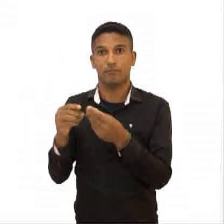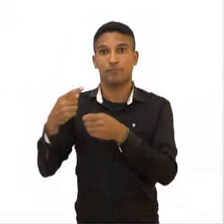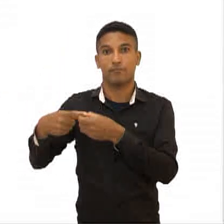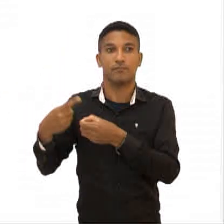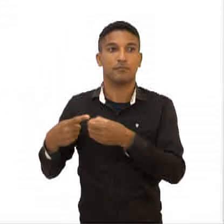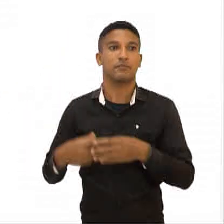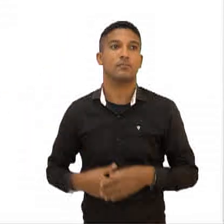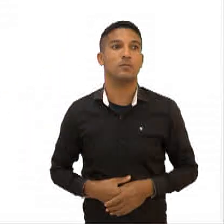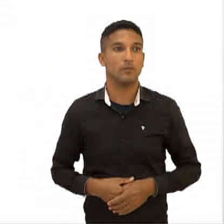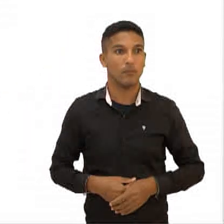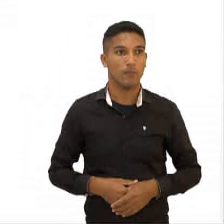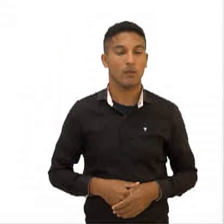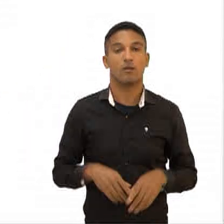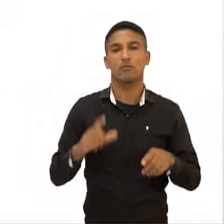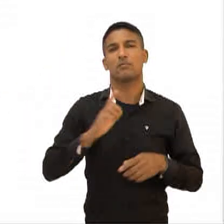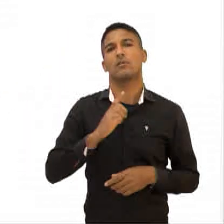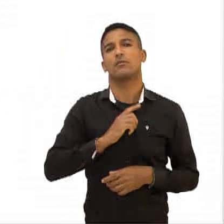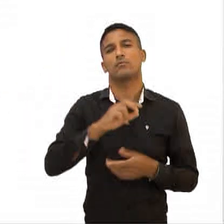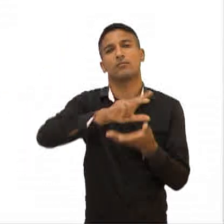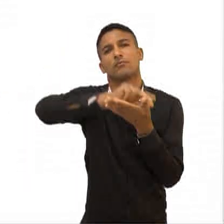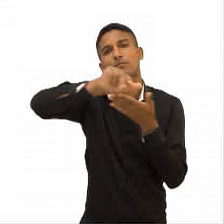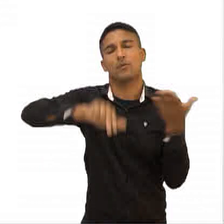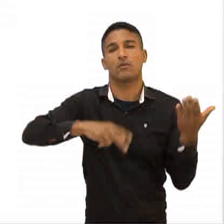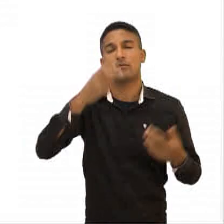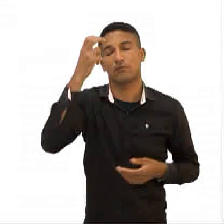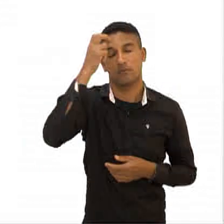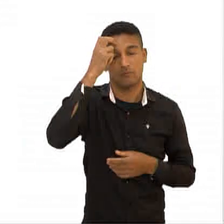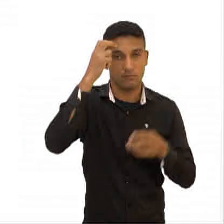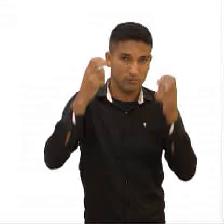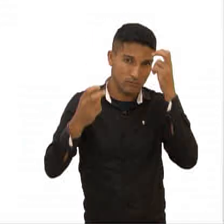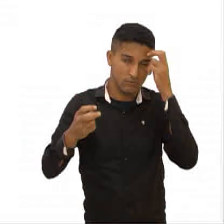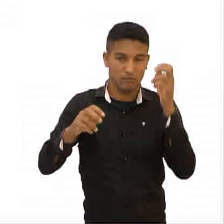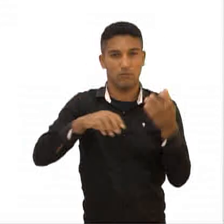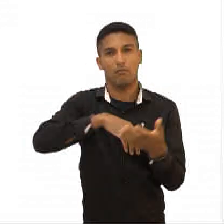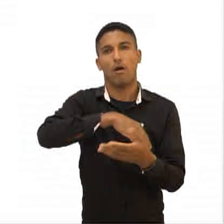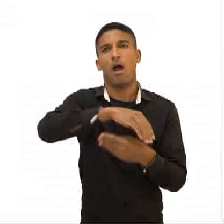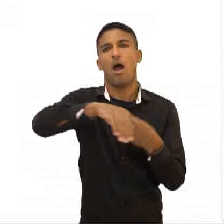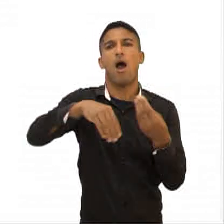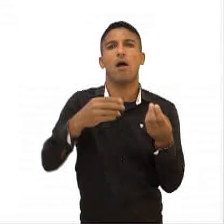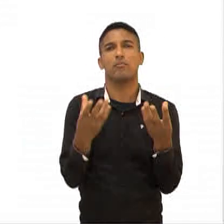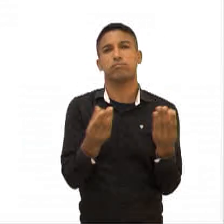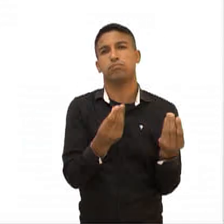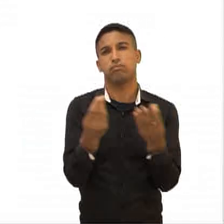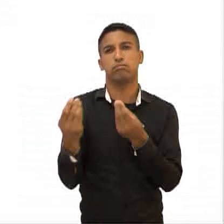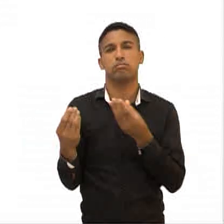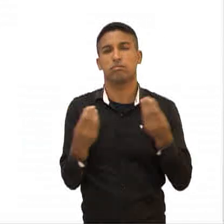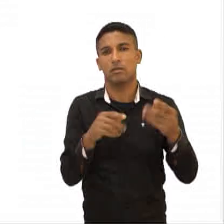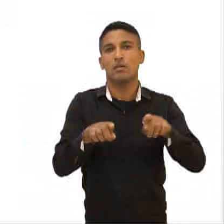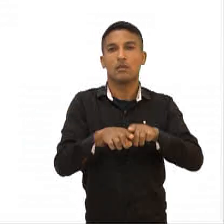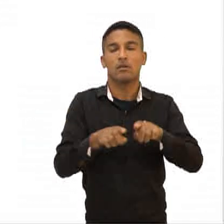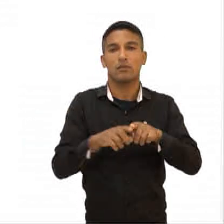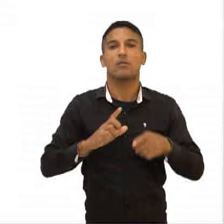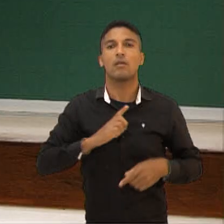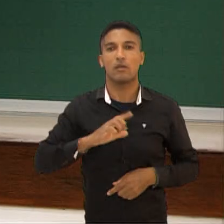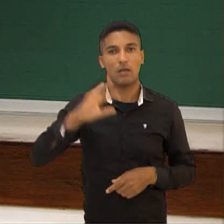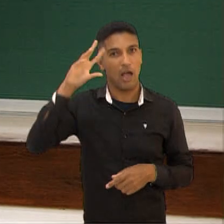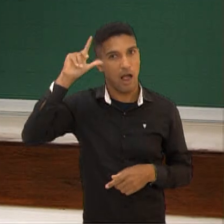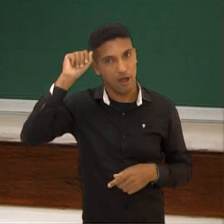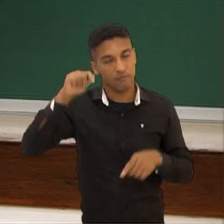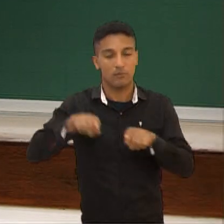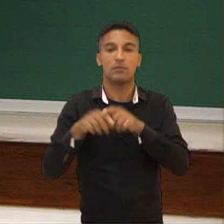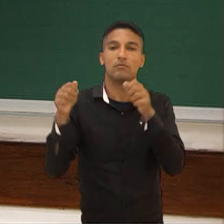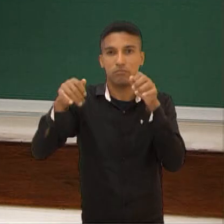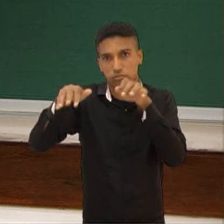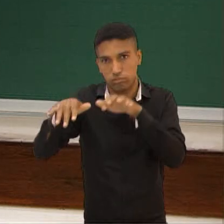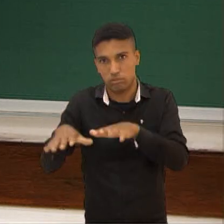à conquista espanhola e a posterior imigração de africanos, asiáticos e europeus. Então, por que é que ele